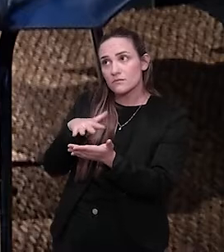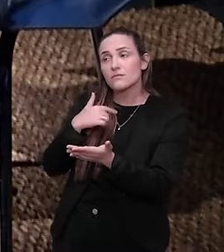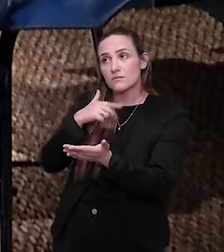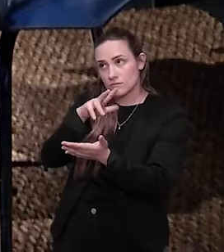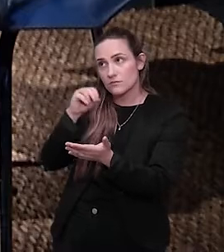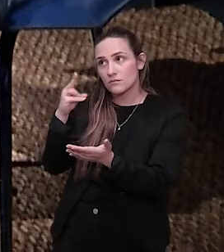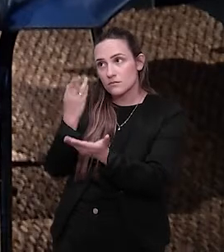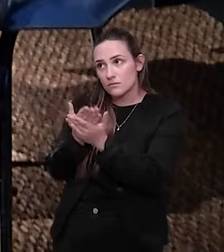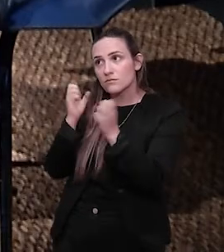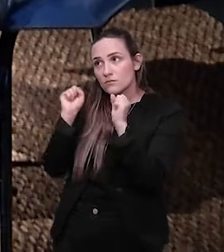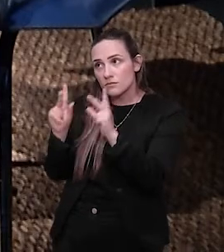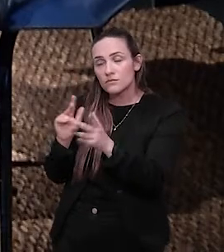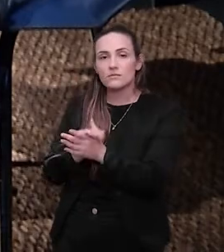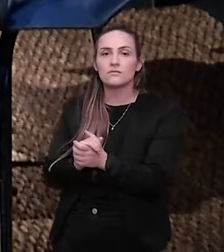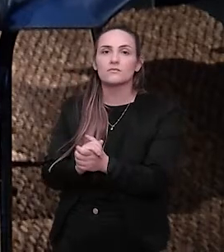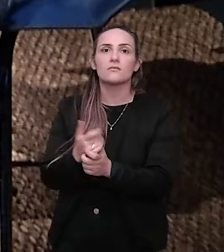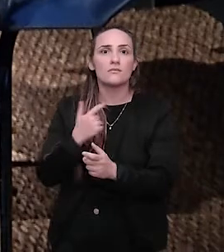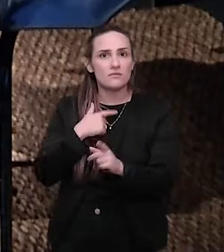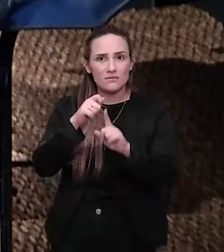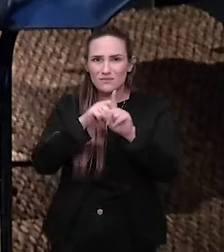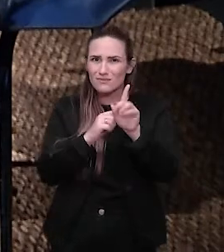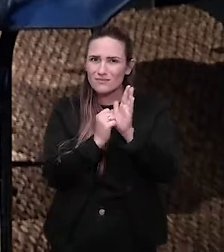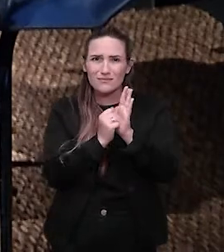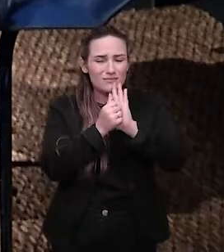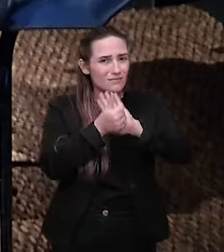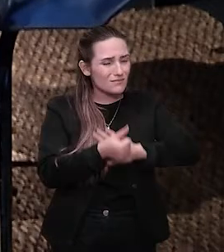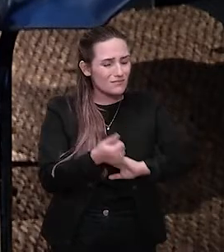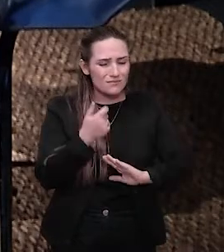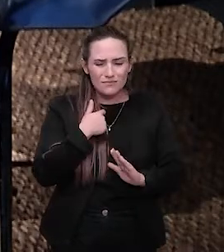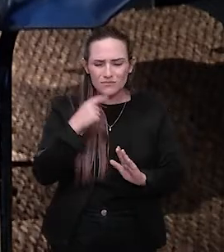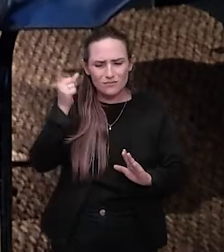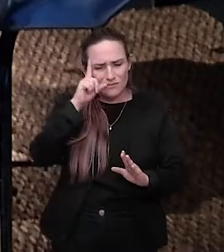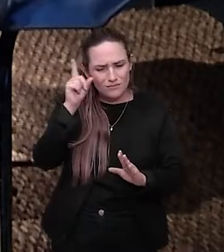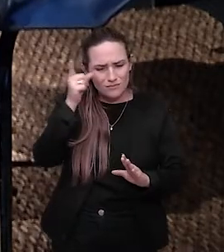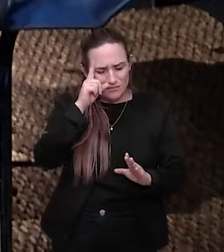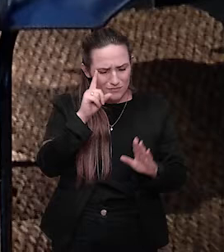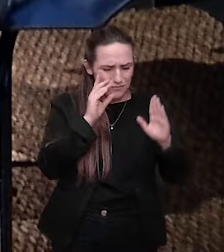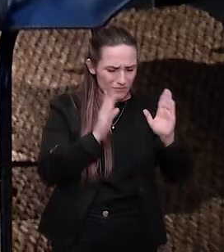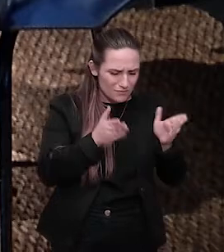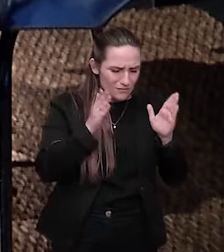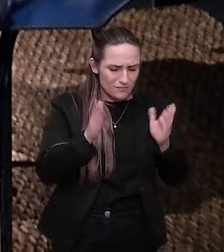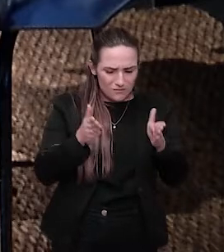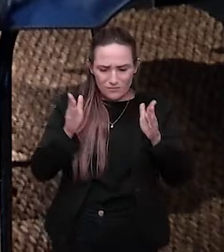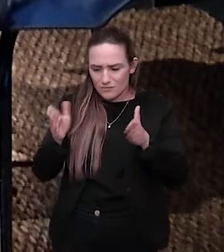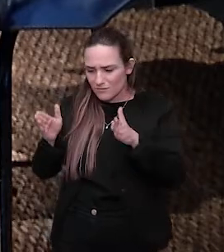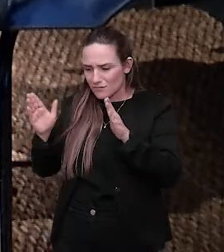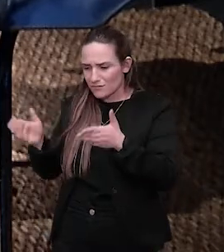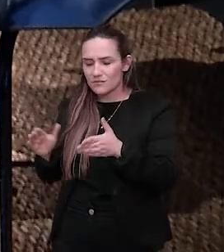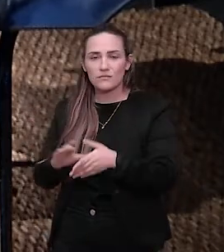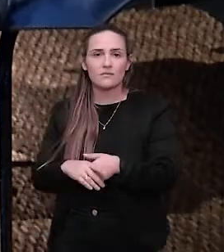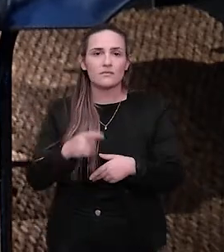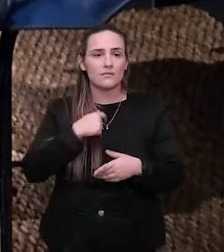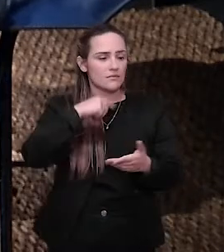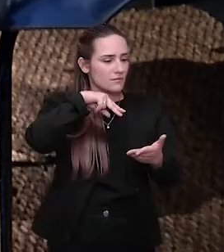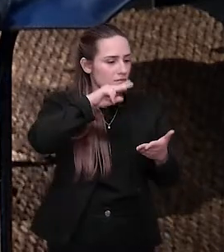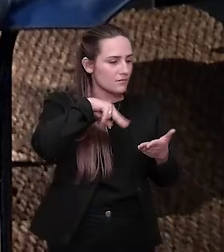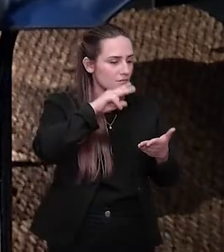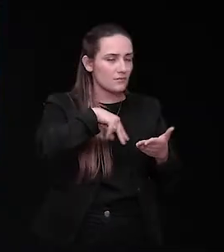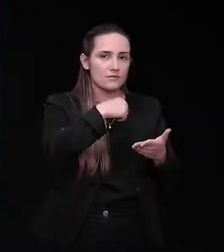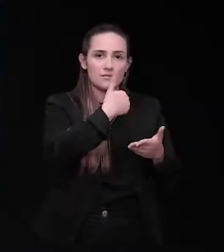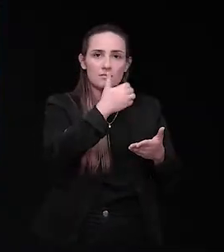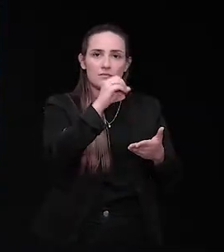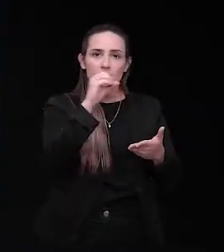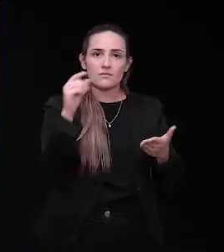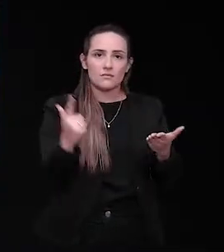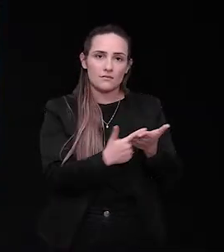área, dessa, e vou estudar. Sentei 6 meses, criei uma rotina própria. Interessante. Uma rotina própria.